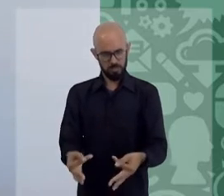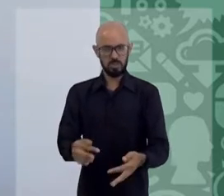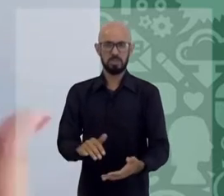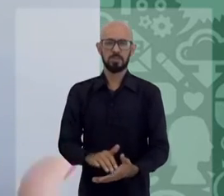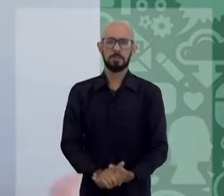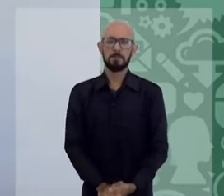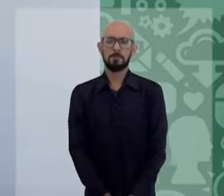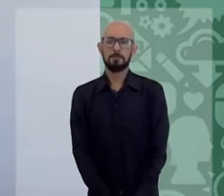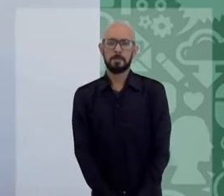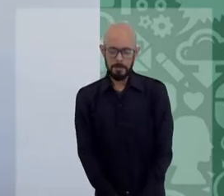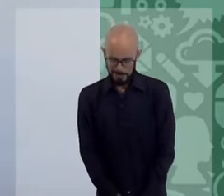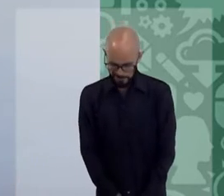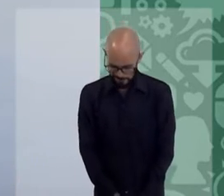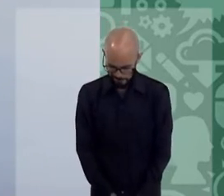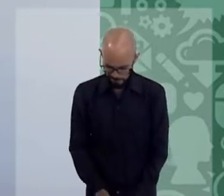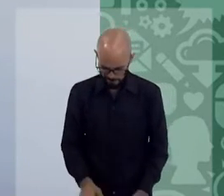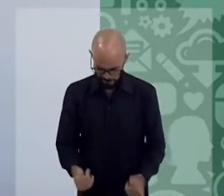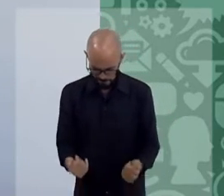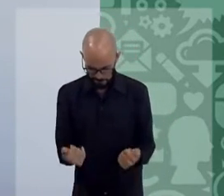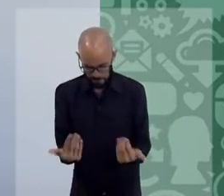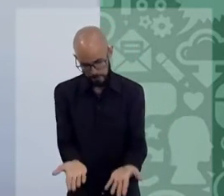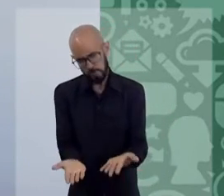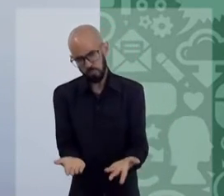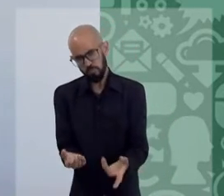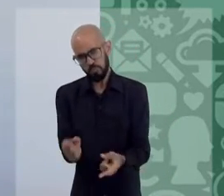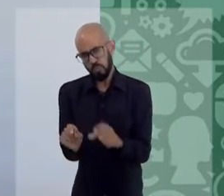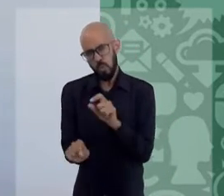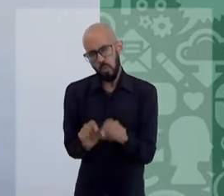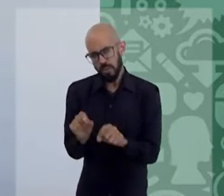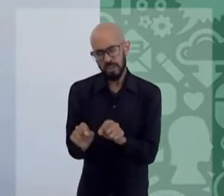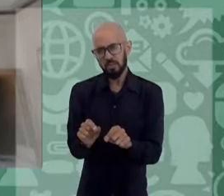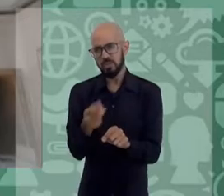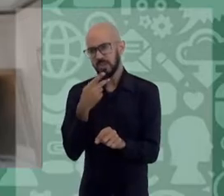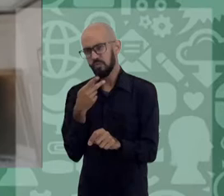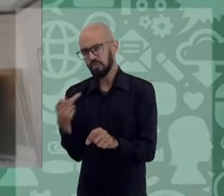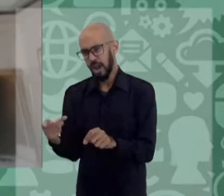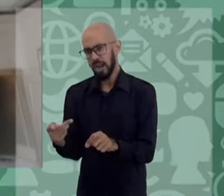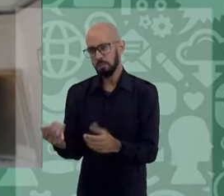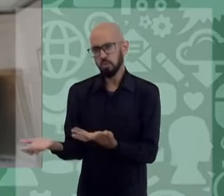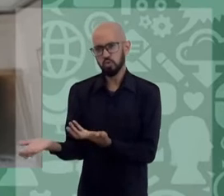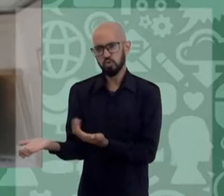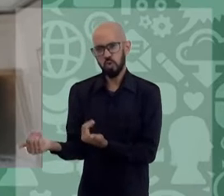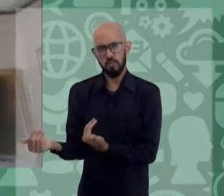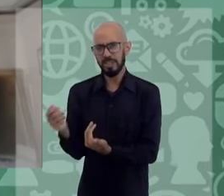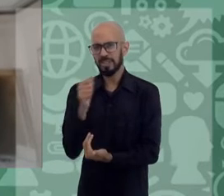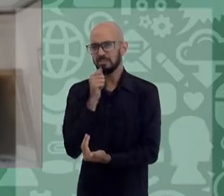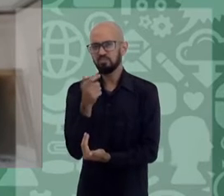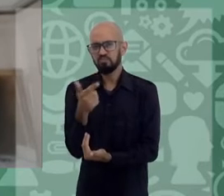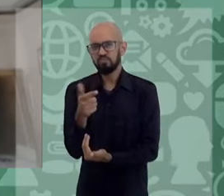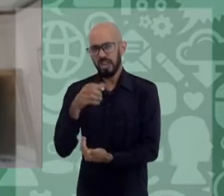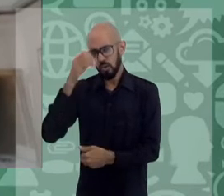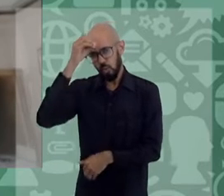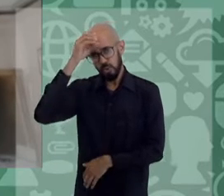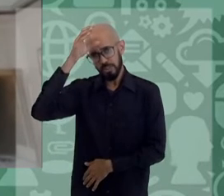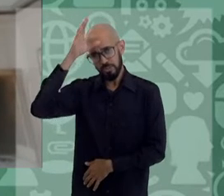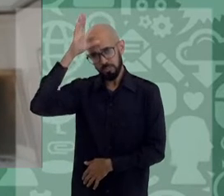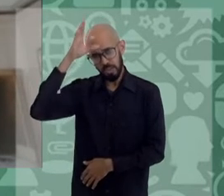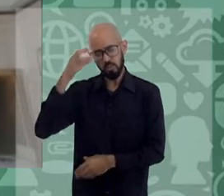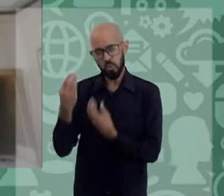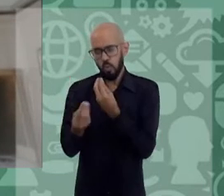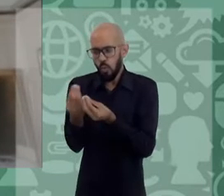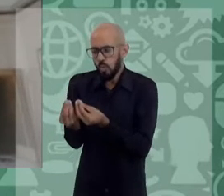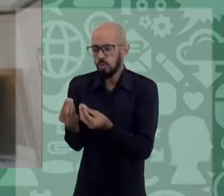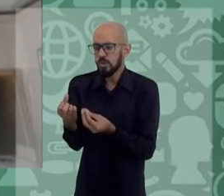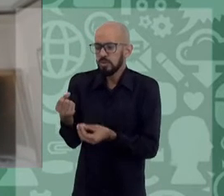né? Não é tão simples assim. O que você diz para esses jovens? É importante a gente destacar que eles não